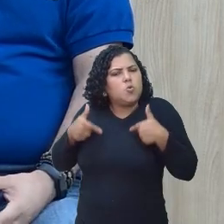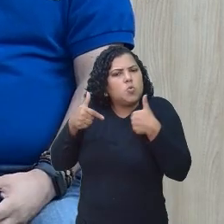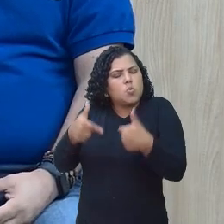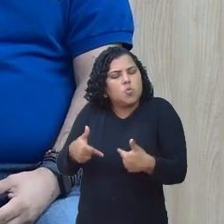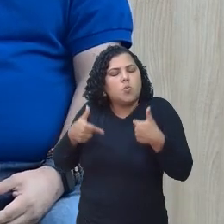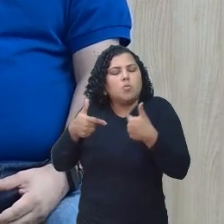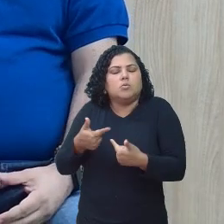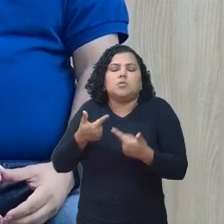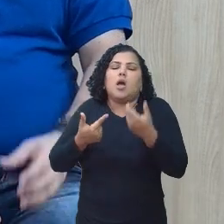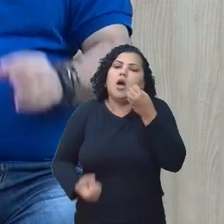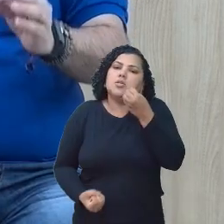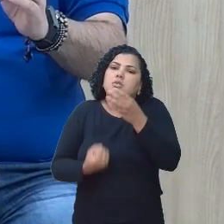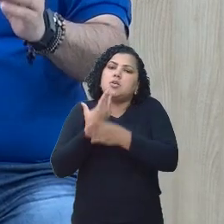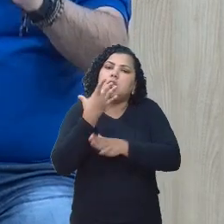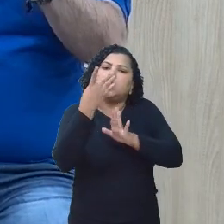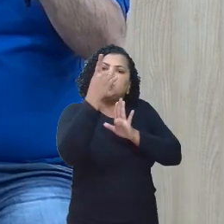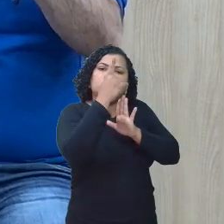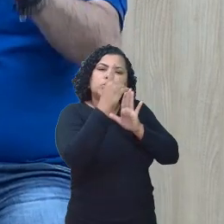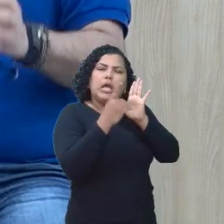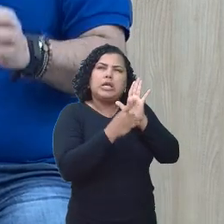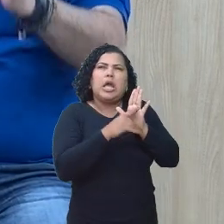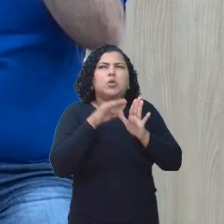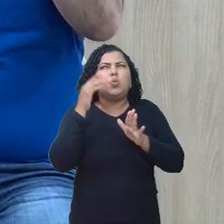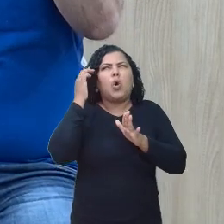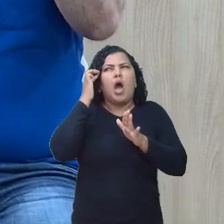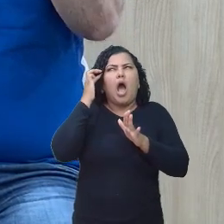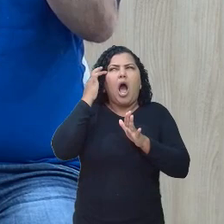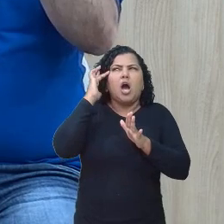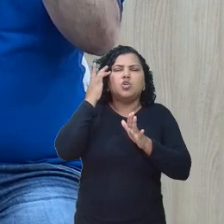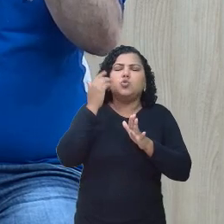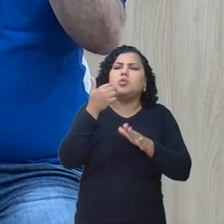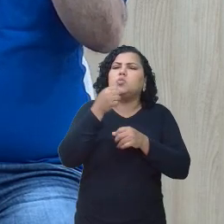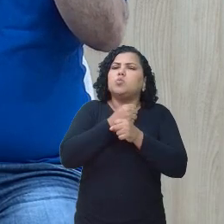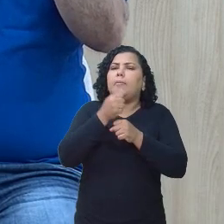né, se não me falha a memória, em 1870,